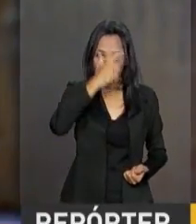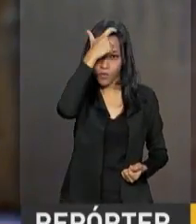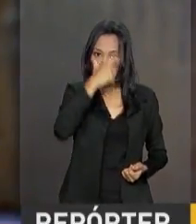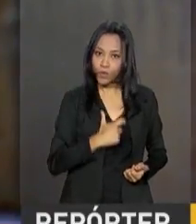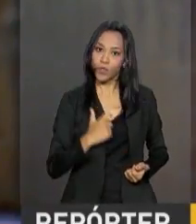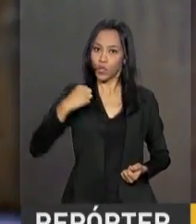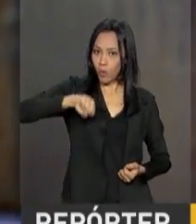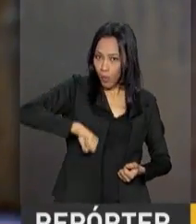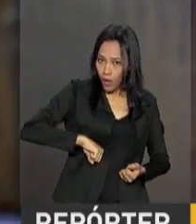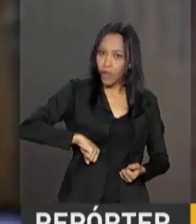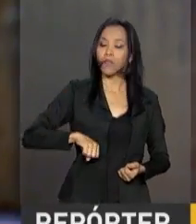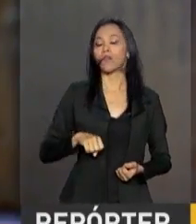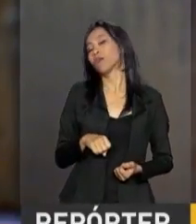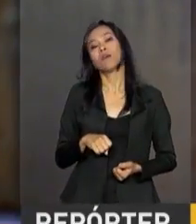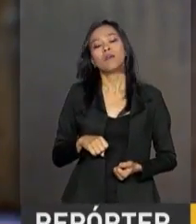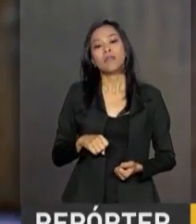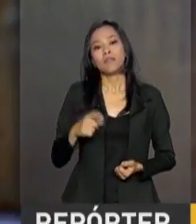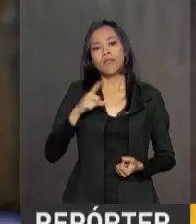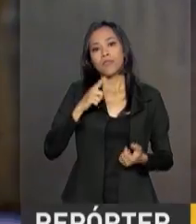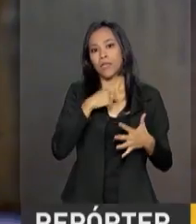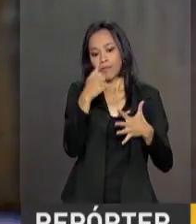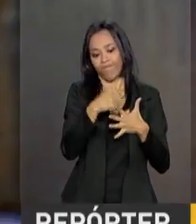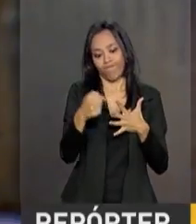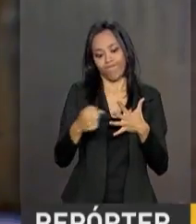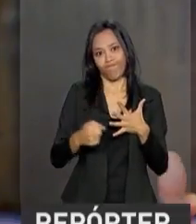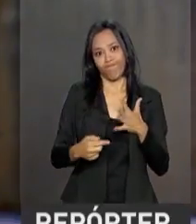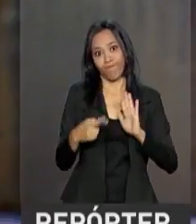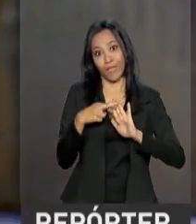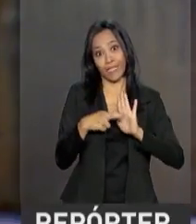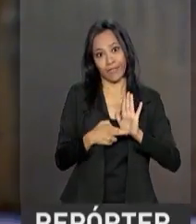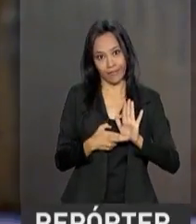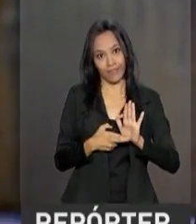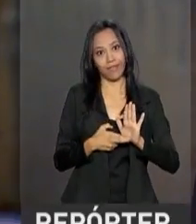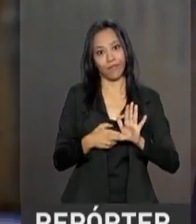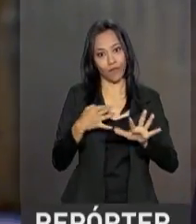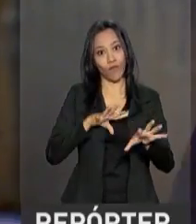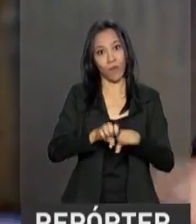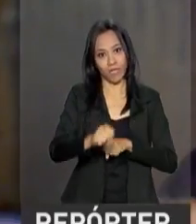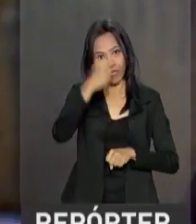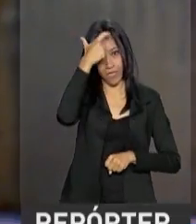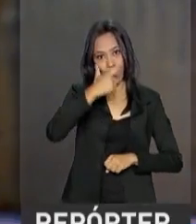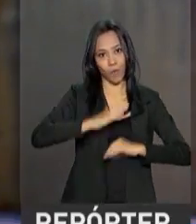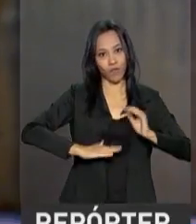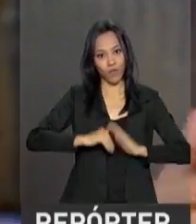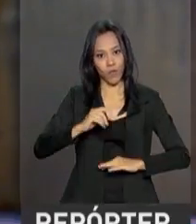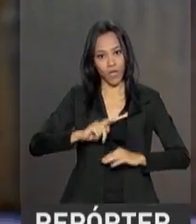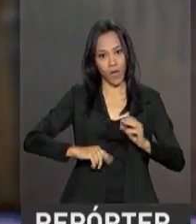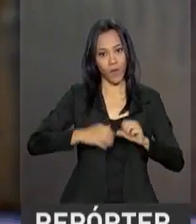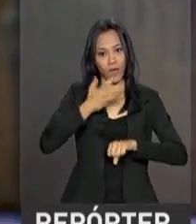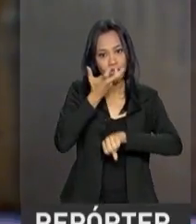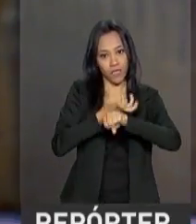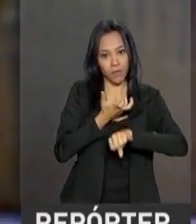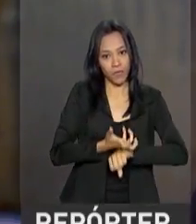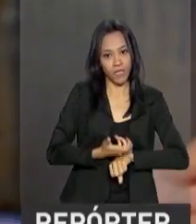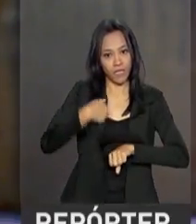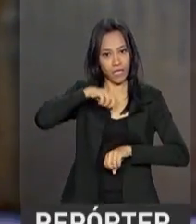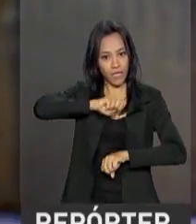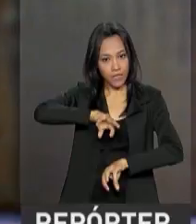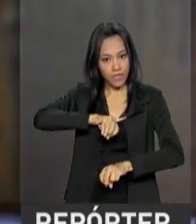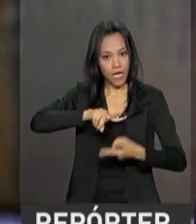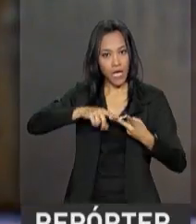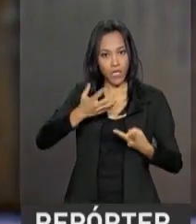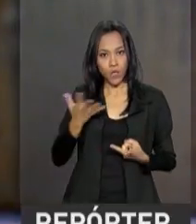uma série de requisitos da sua formação profissional, né? Disciplinas que são ministradas aqui, domínio de